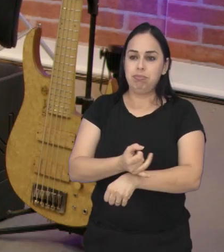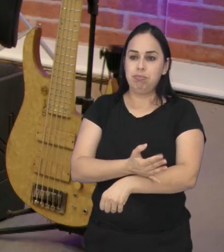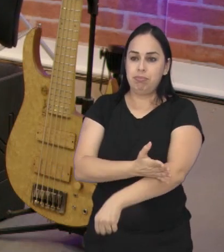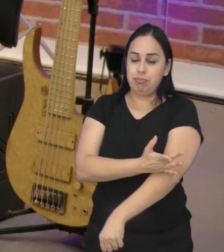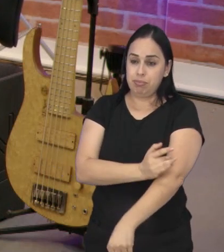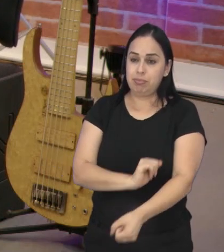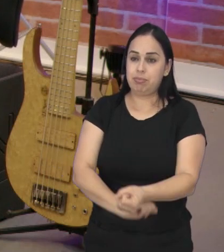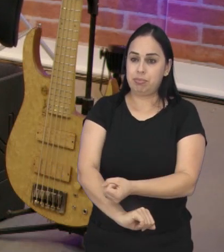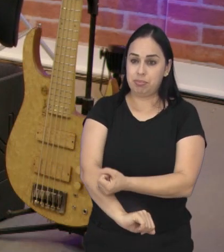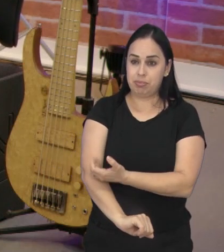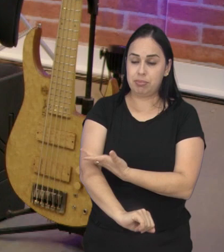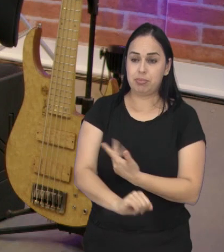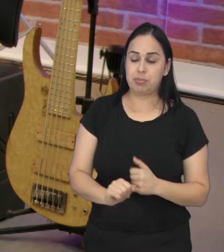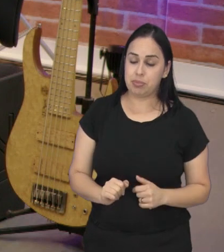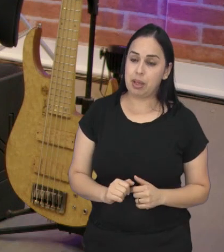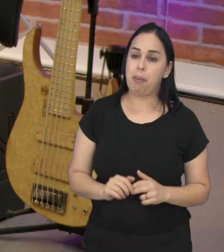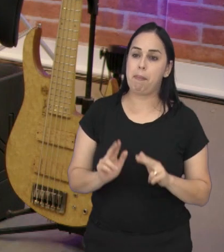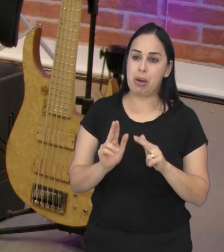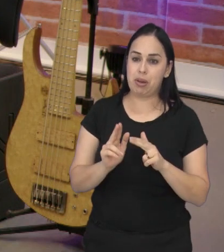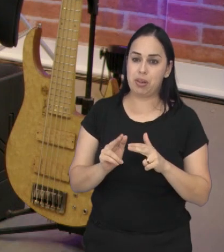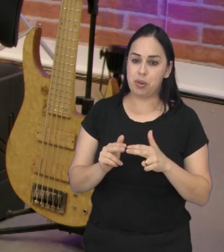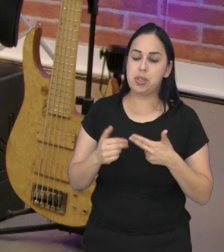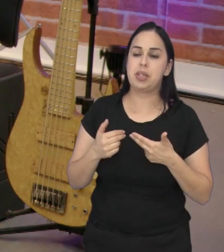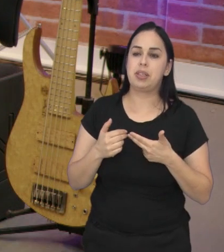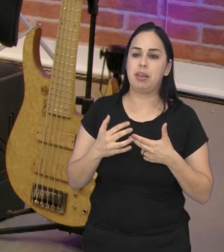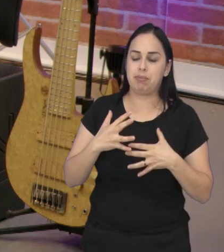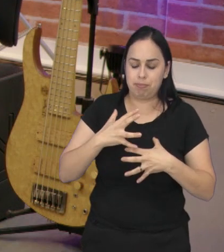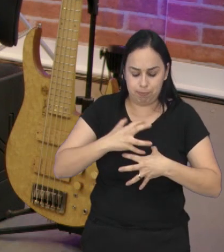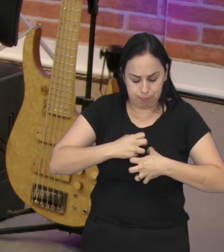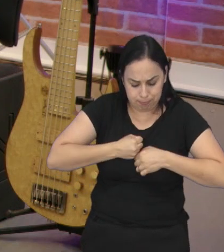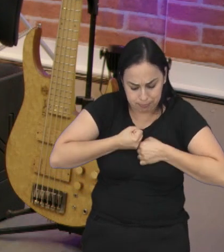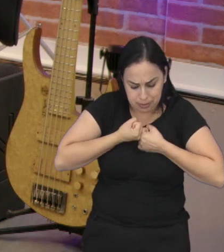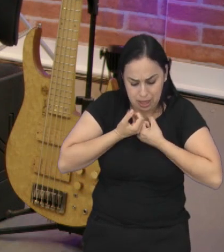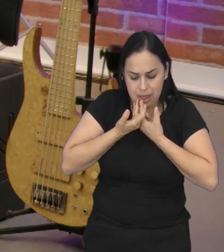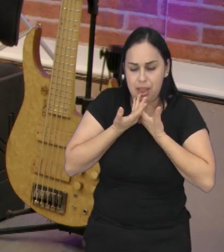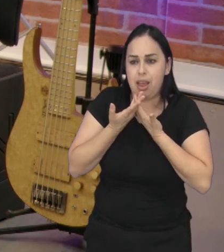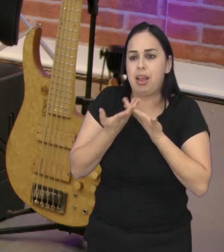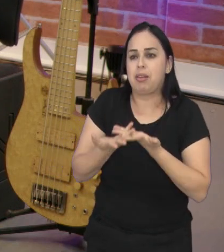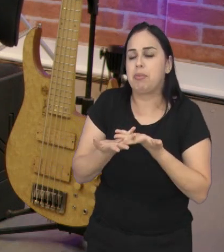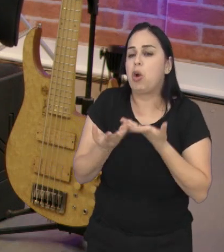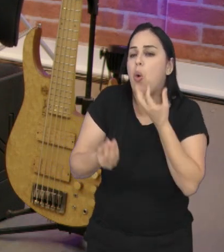tem essa coisa de você expressar o que você sente